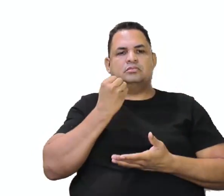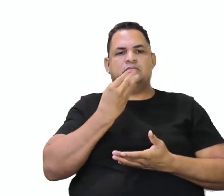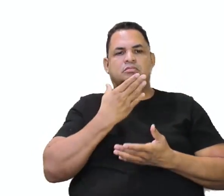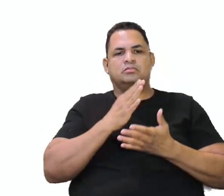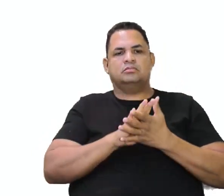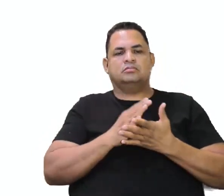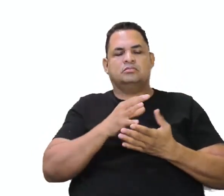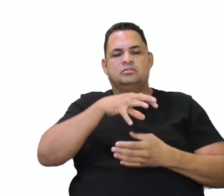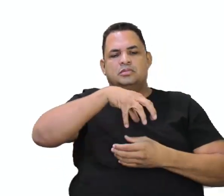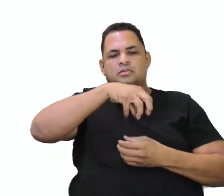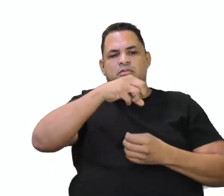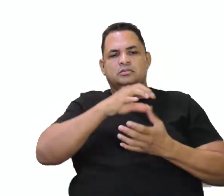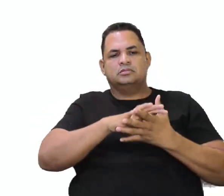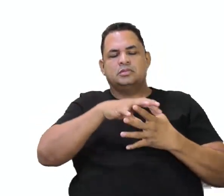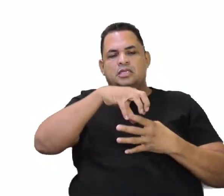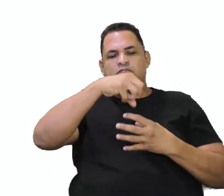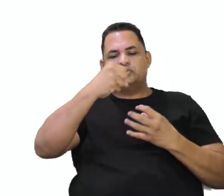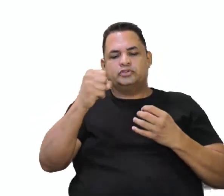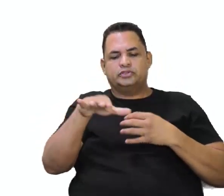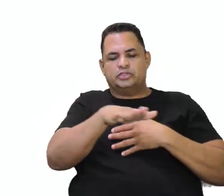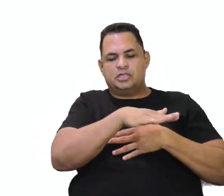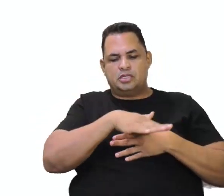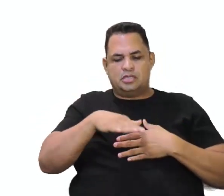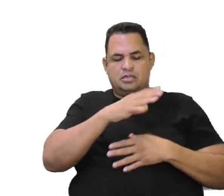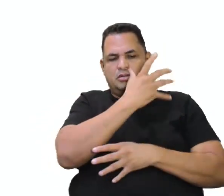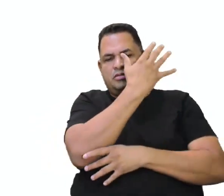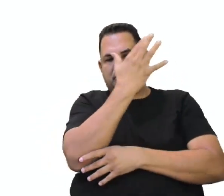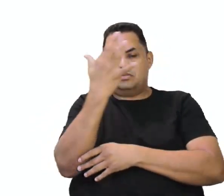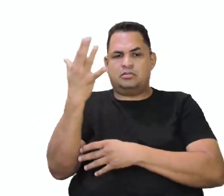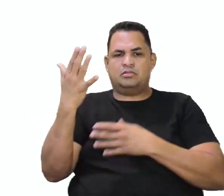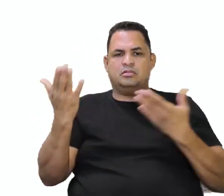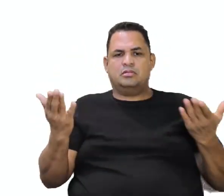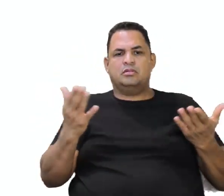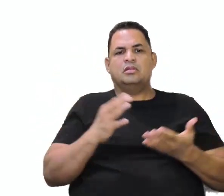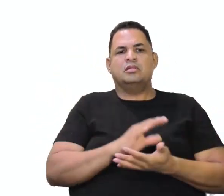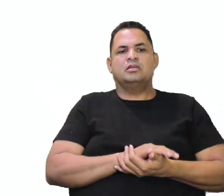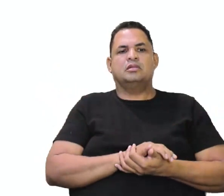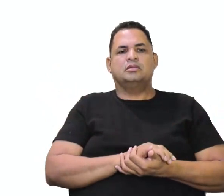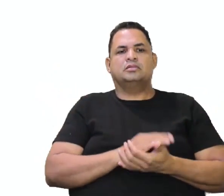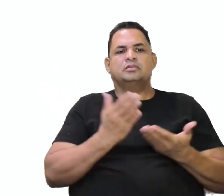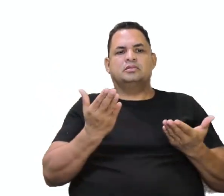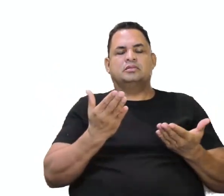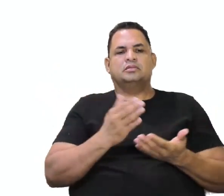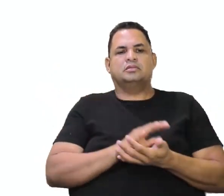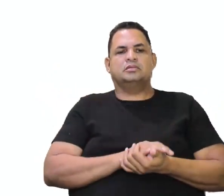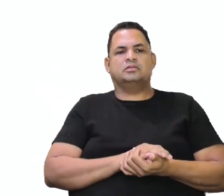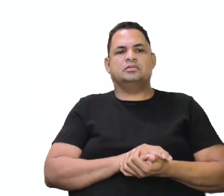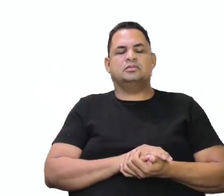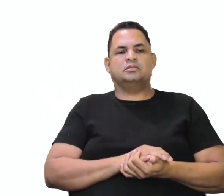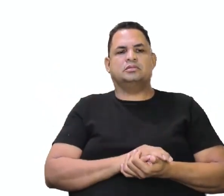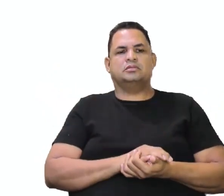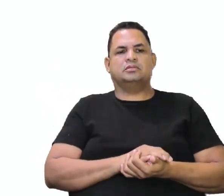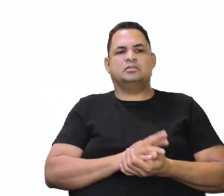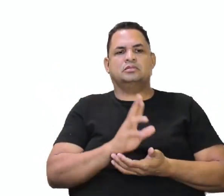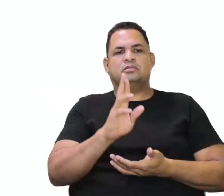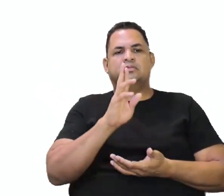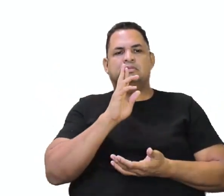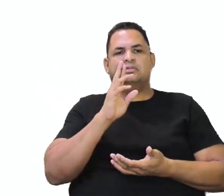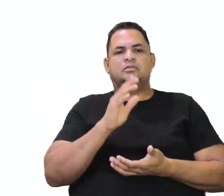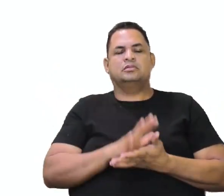bom? Retirada da cobertura florestada, né? A vegetação ali. Então,